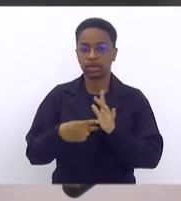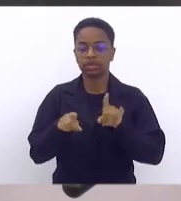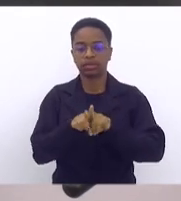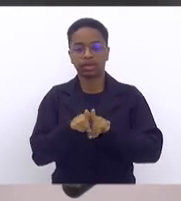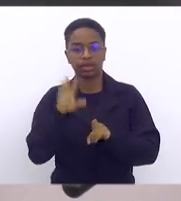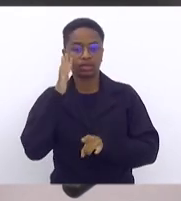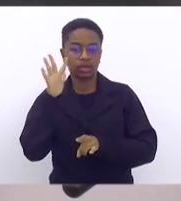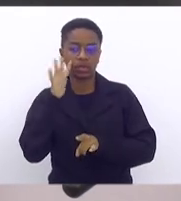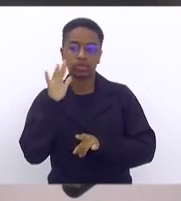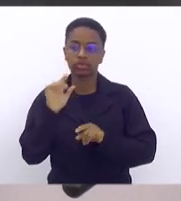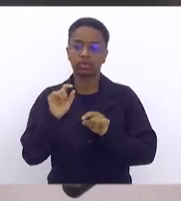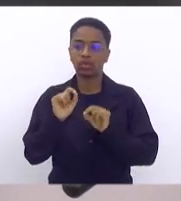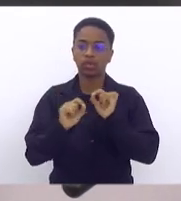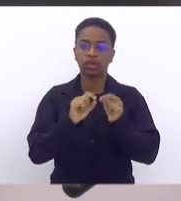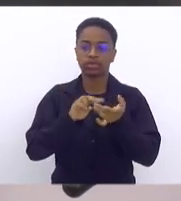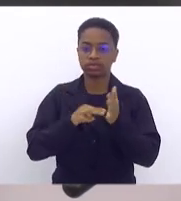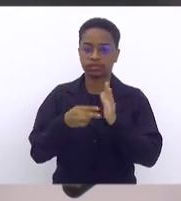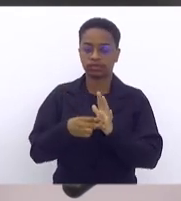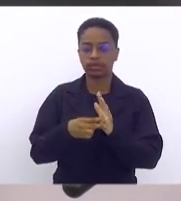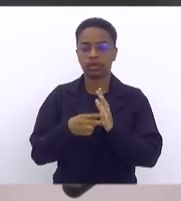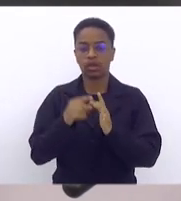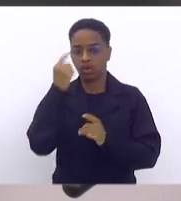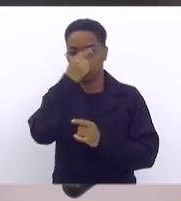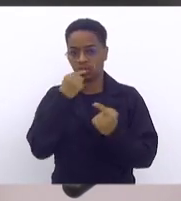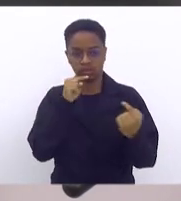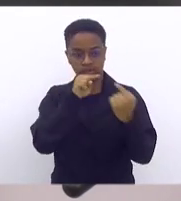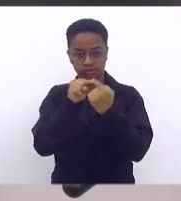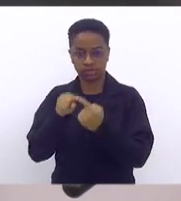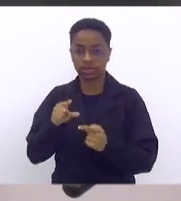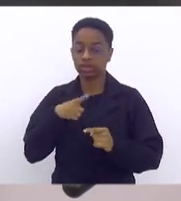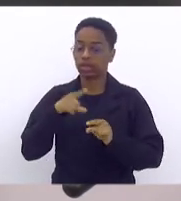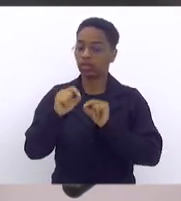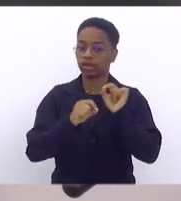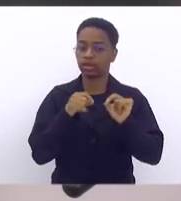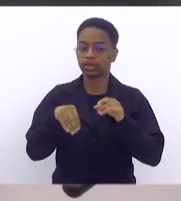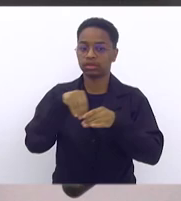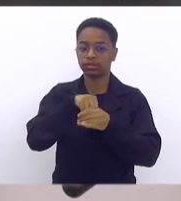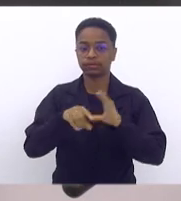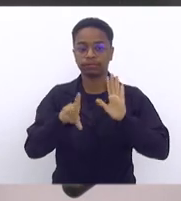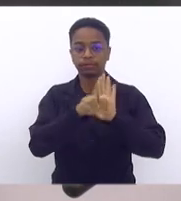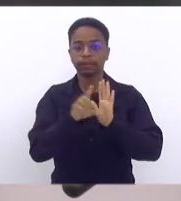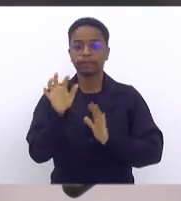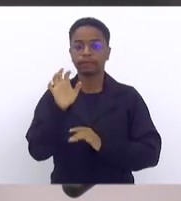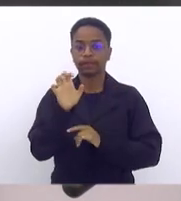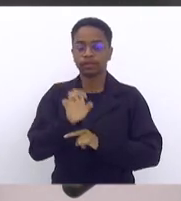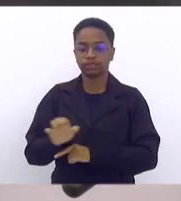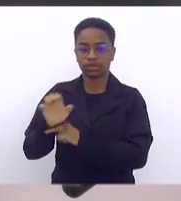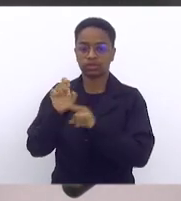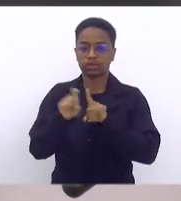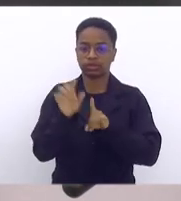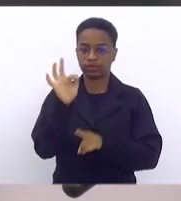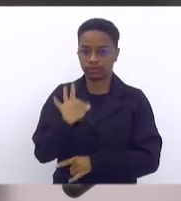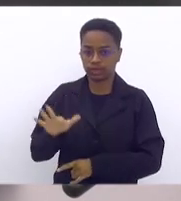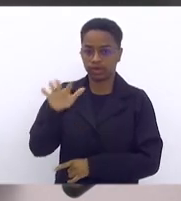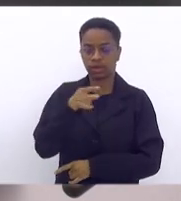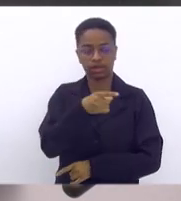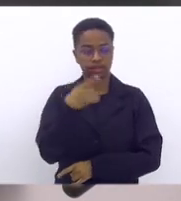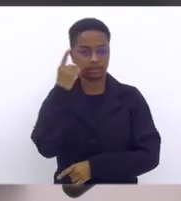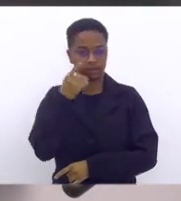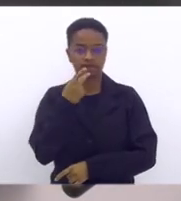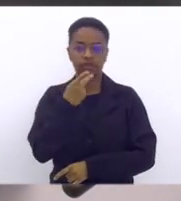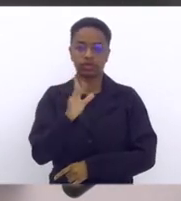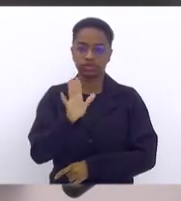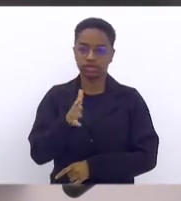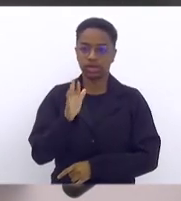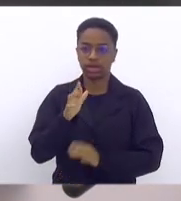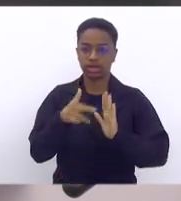teoricamente, né, o reconhecimento fotográfico, o que, que a gente tem na legislação federal, estadual. Deputada Renata Souza já mencionou aqui a resolução do CNJ, que